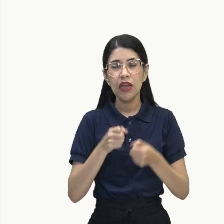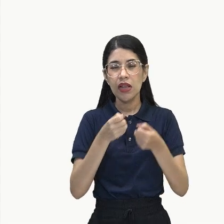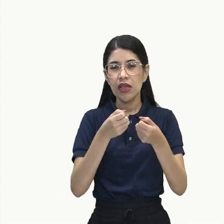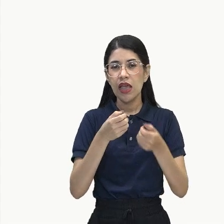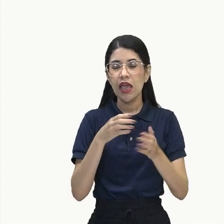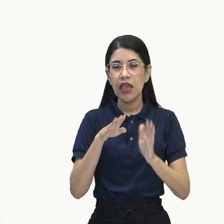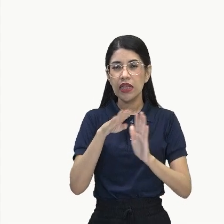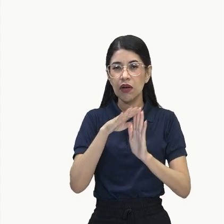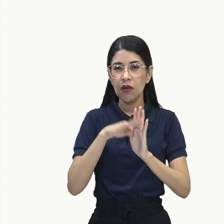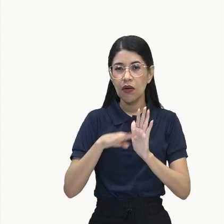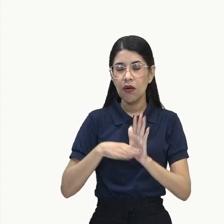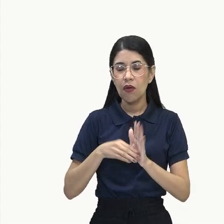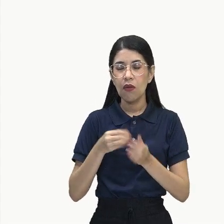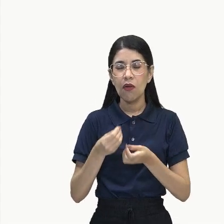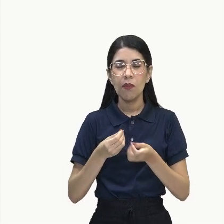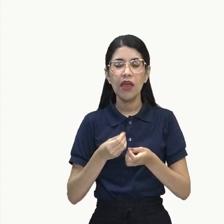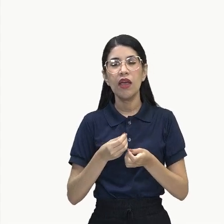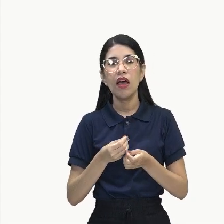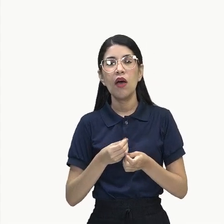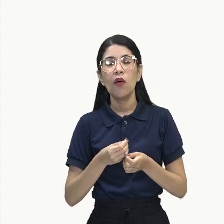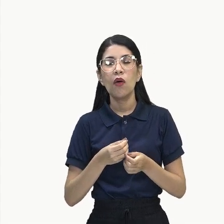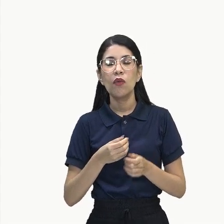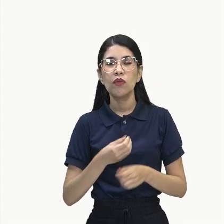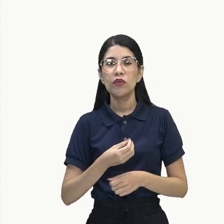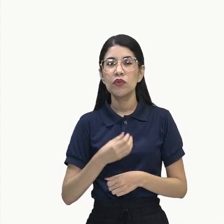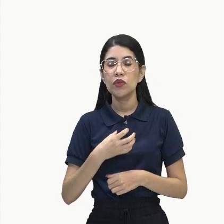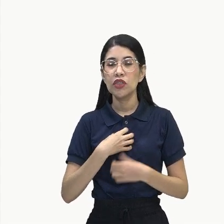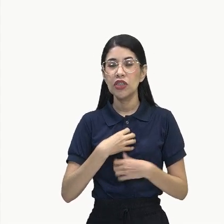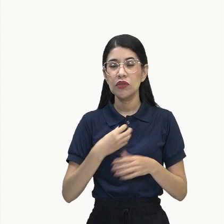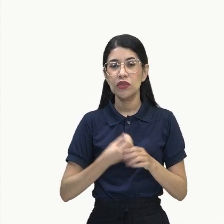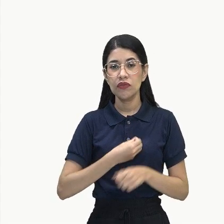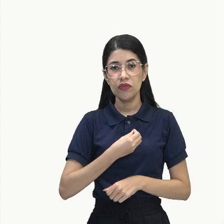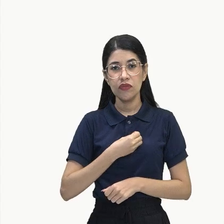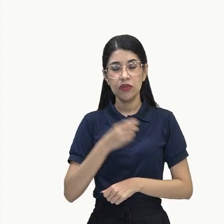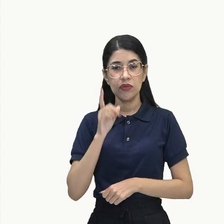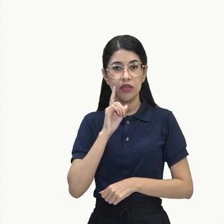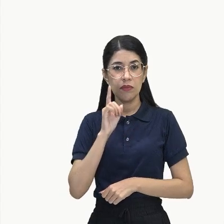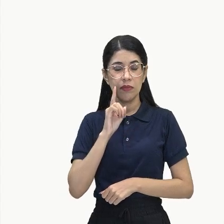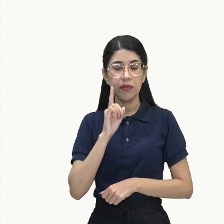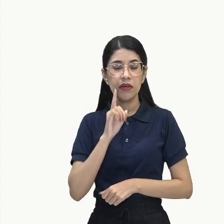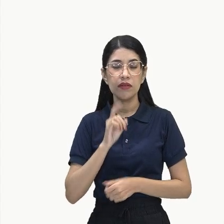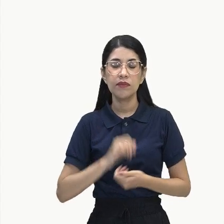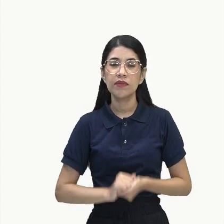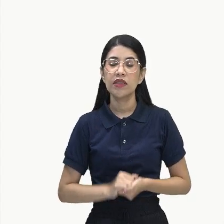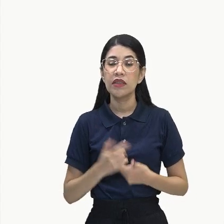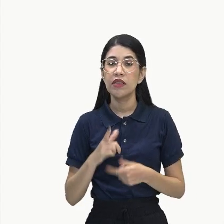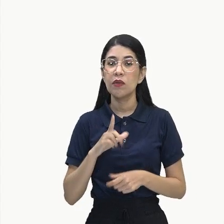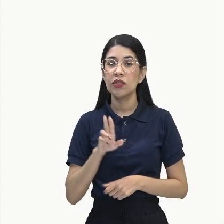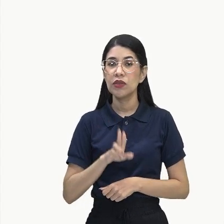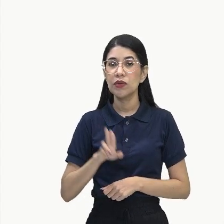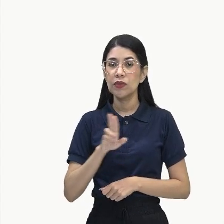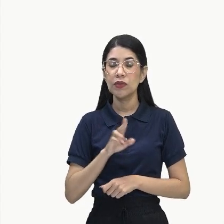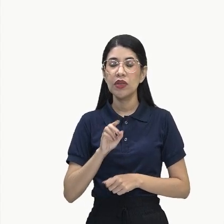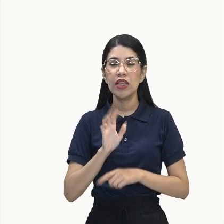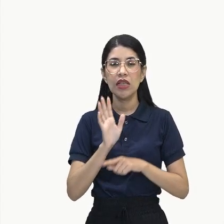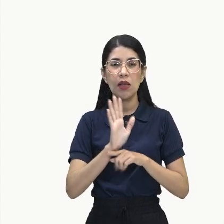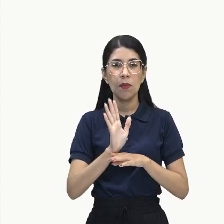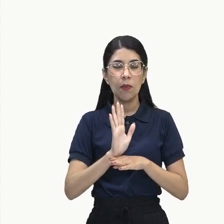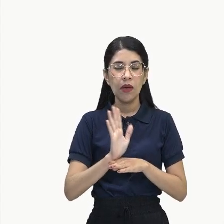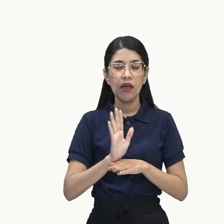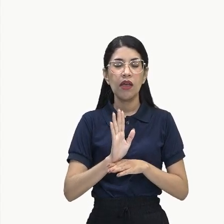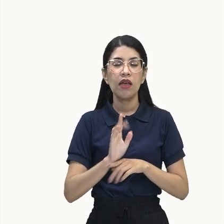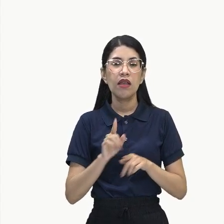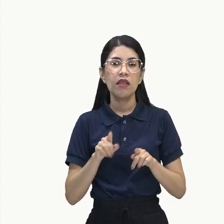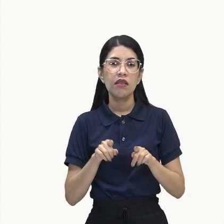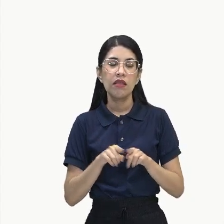vida americano, o chamado American Way of Life, né? Então a gente consome ali o cinema